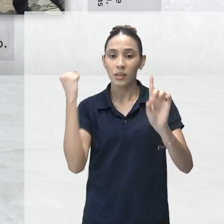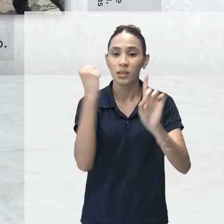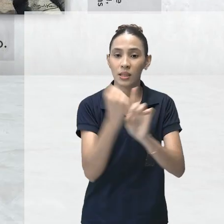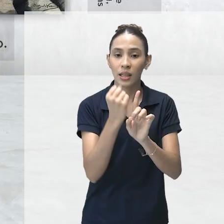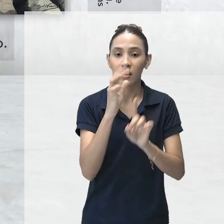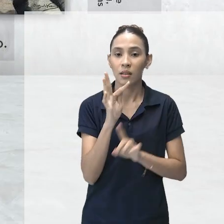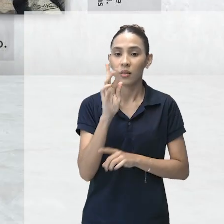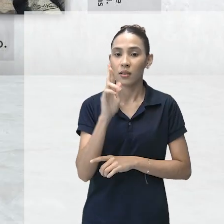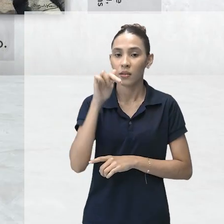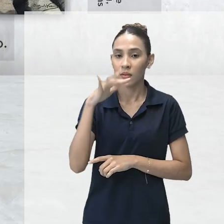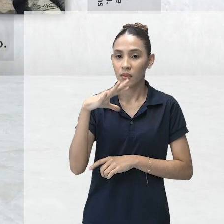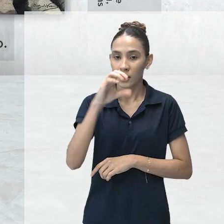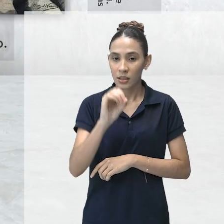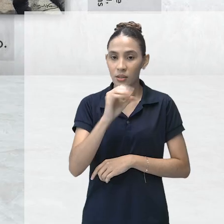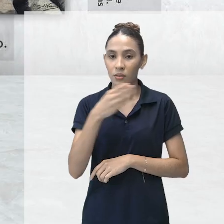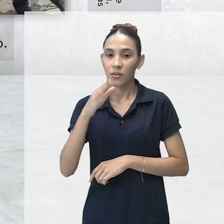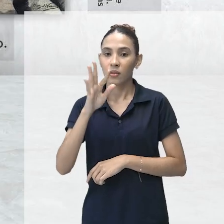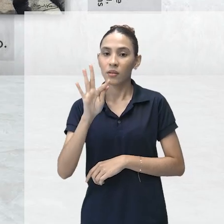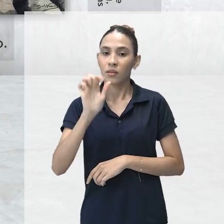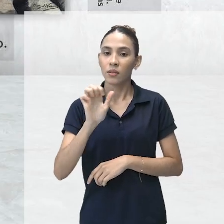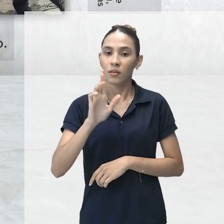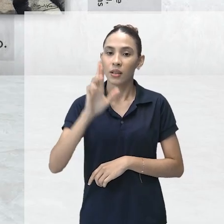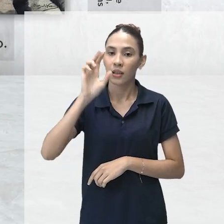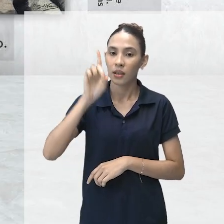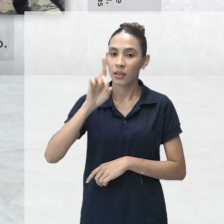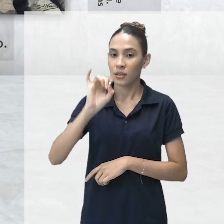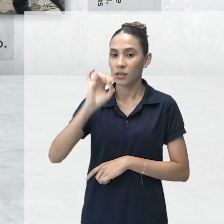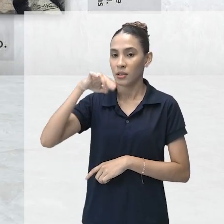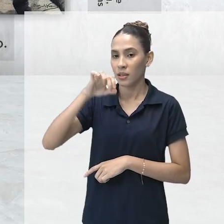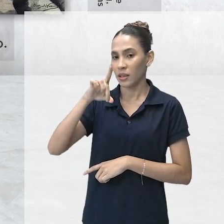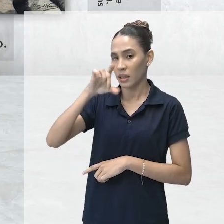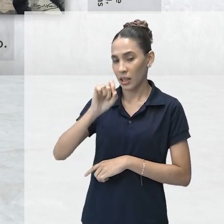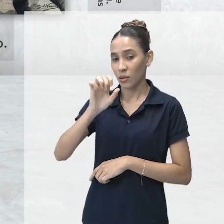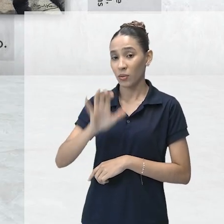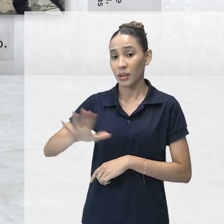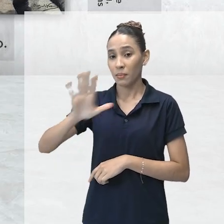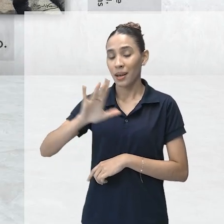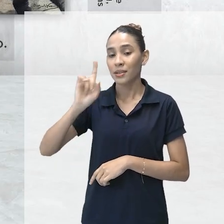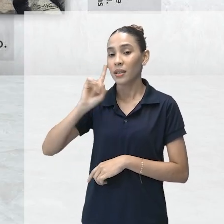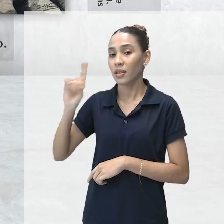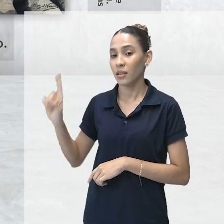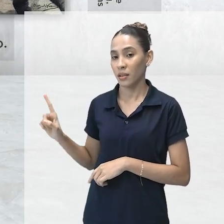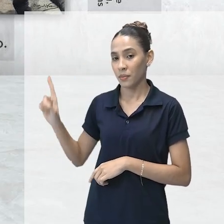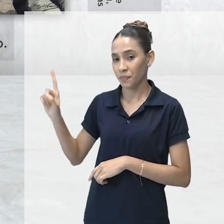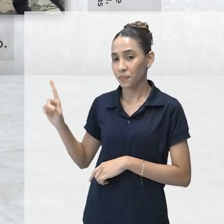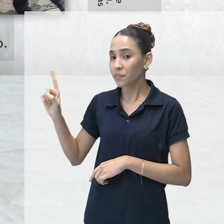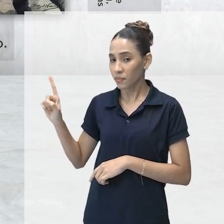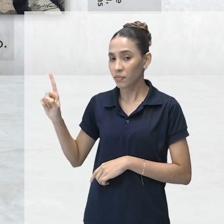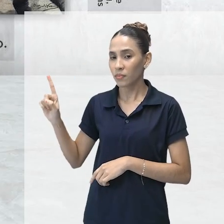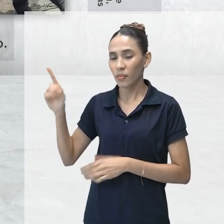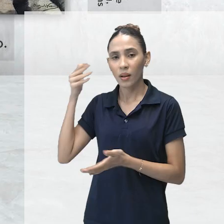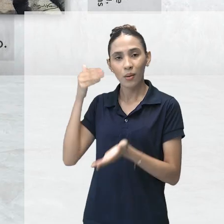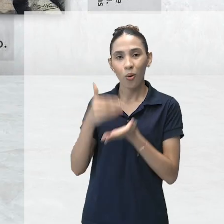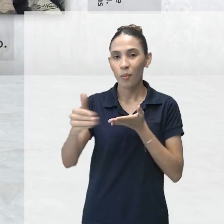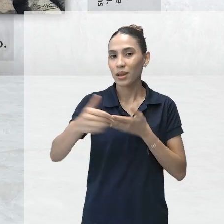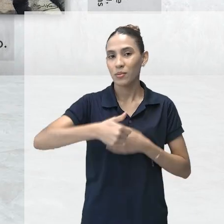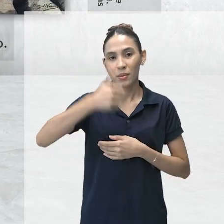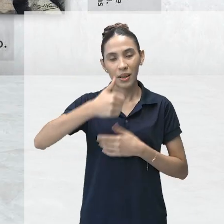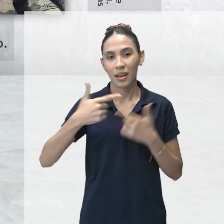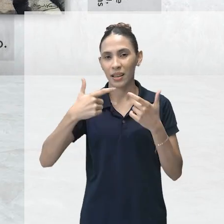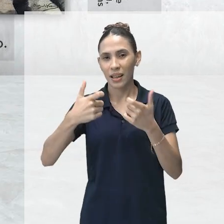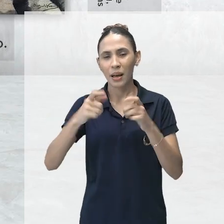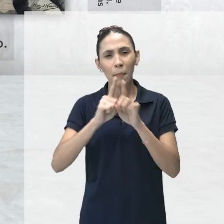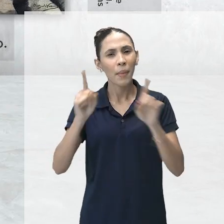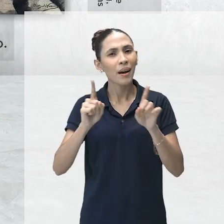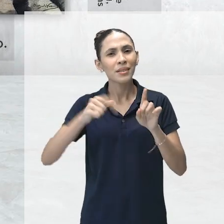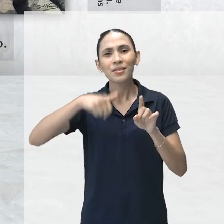de Francisco Ferdinando. Nesta imagem, vocês podem compreender aqui, certo? É o estopim da Primeira Guerra Mundial.